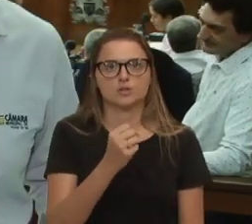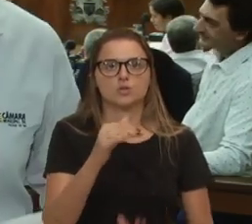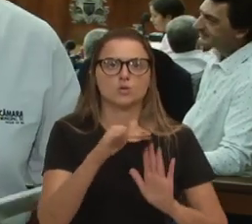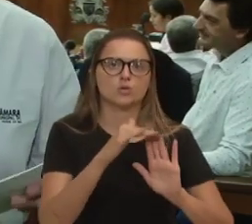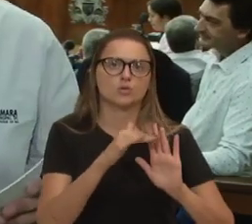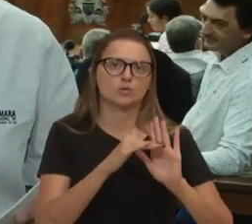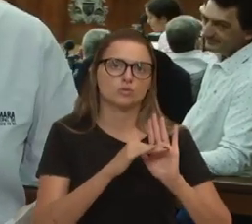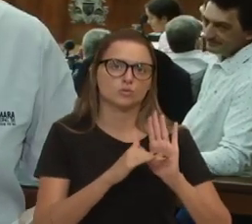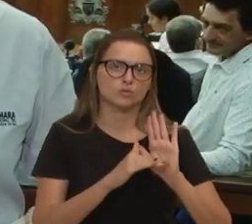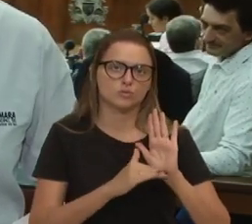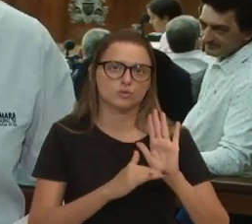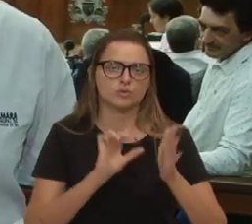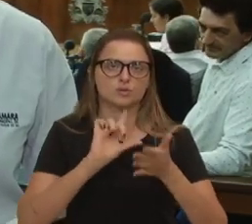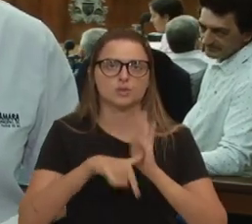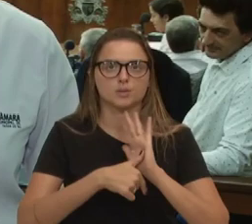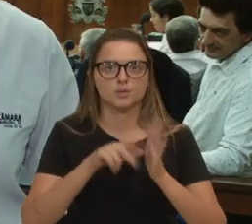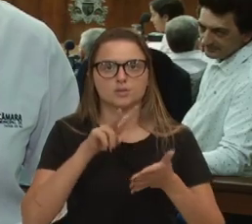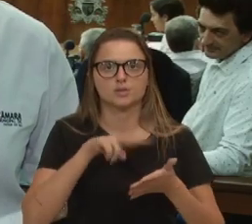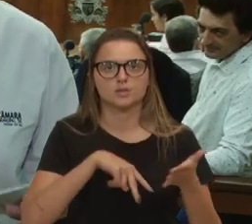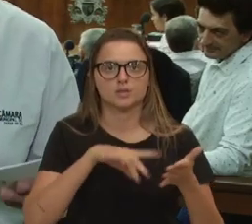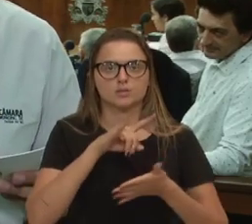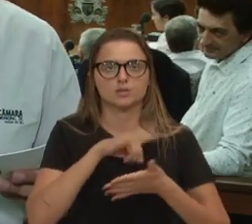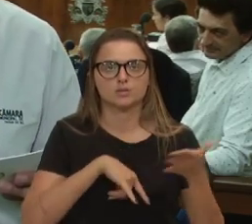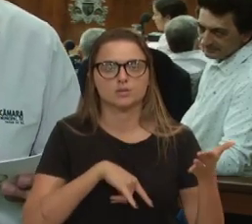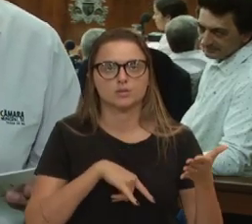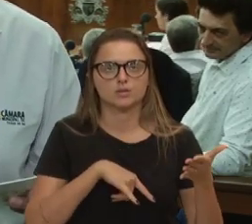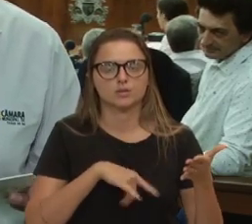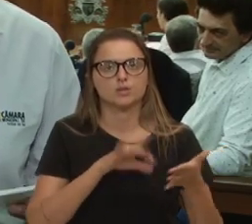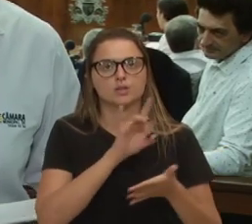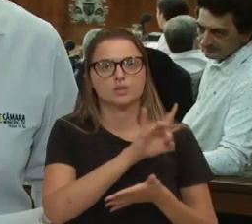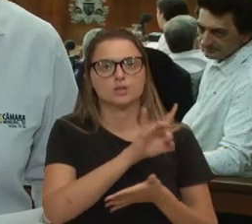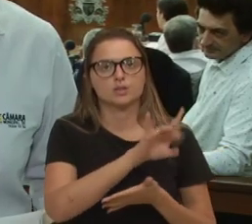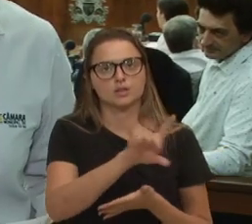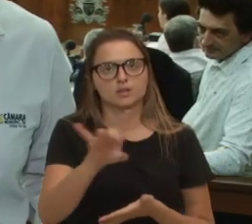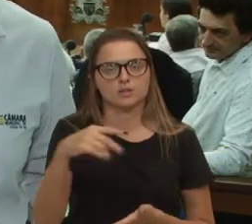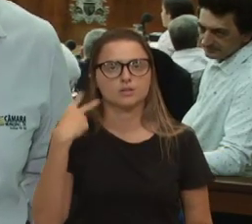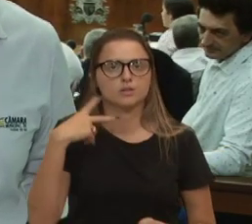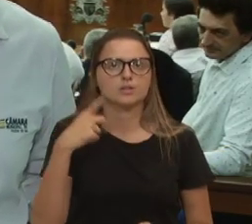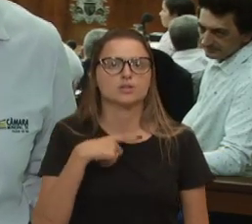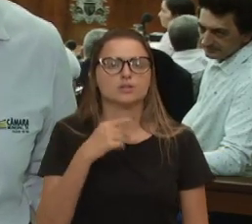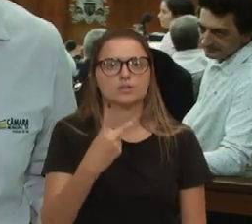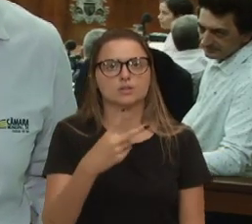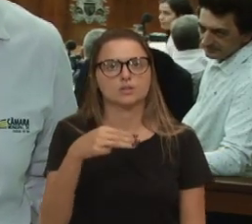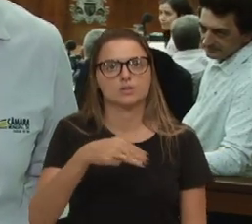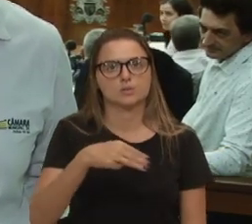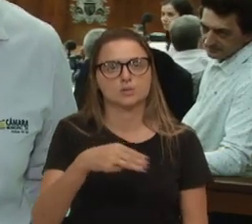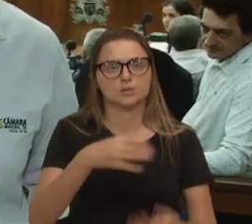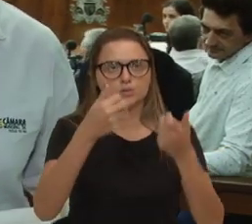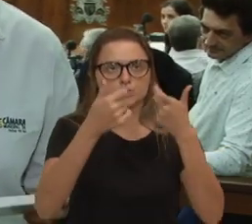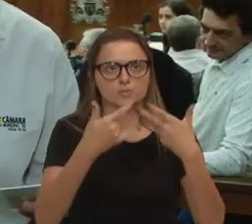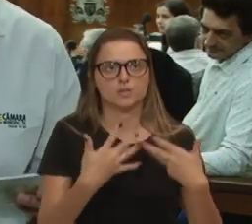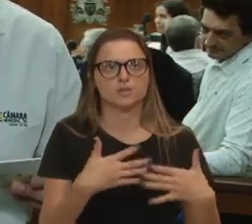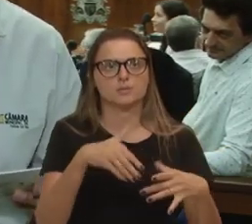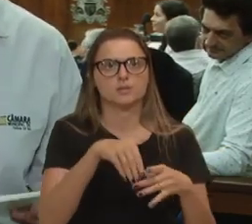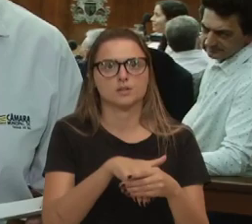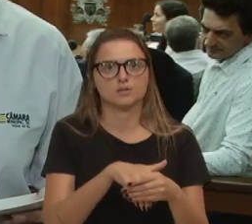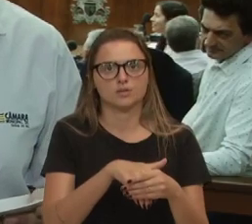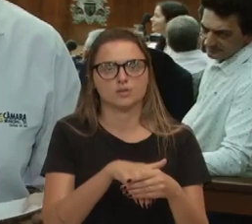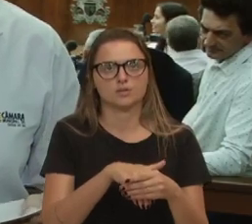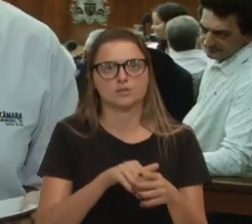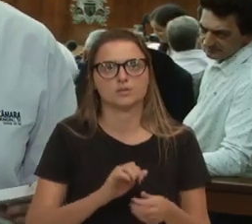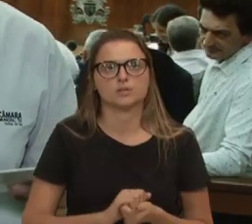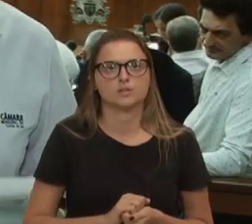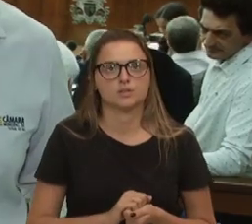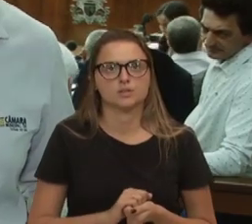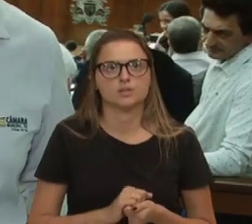tópicos. Após a leitura do documento, cada vereador terá 2 minutos para declaração de voto. E